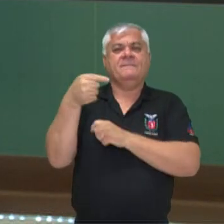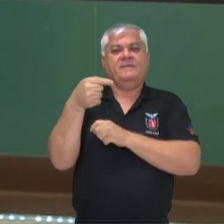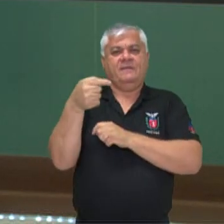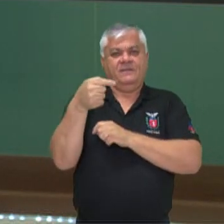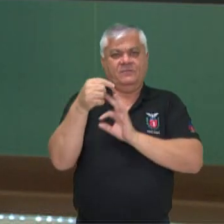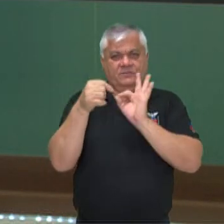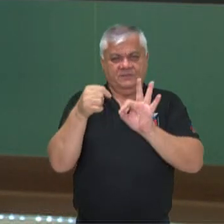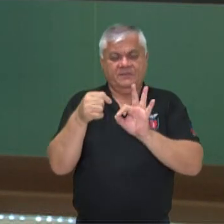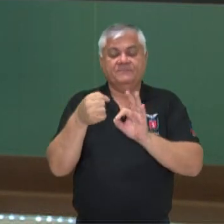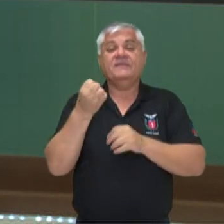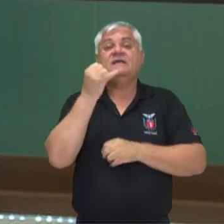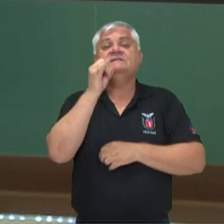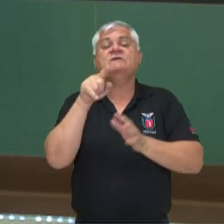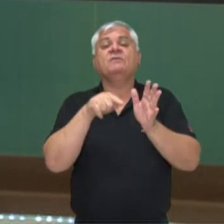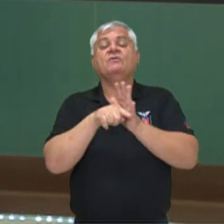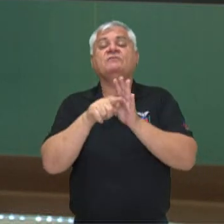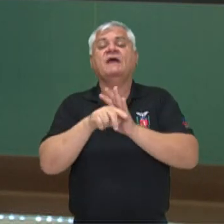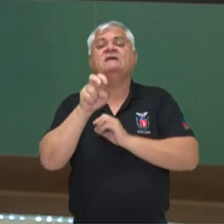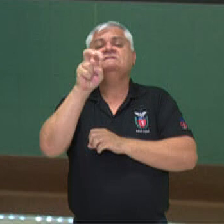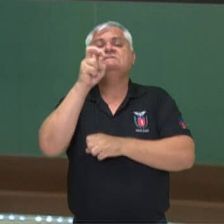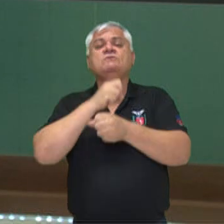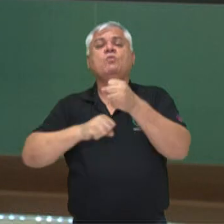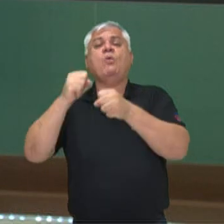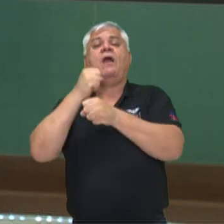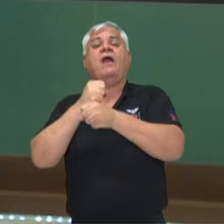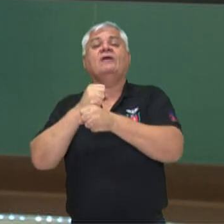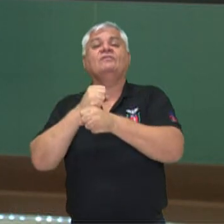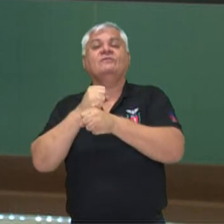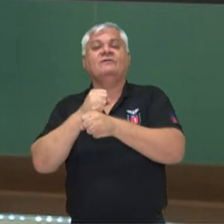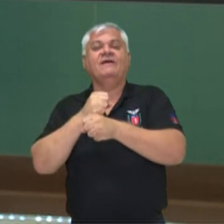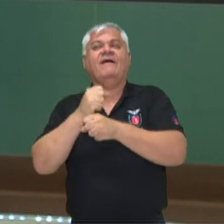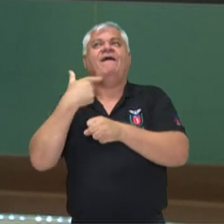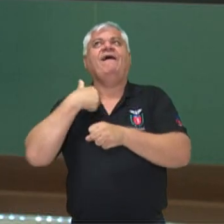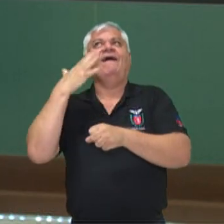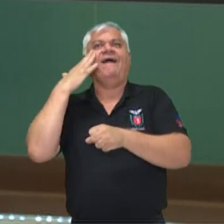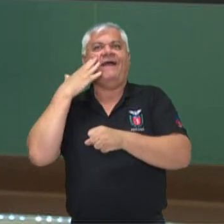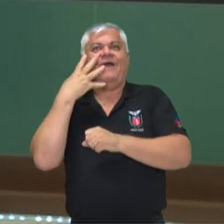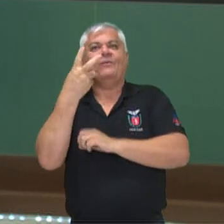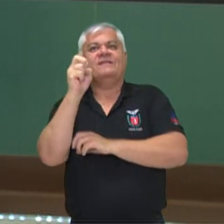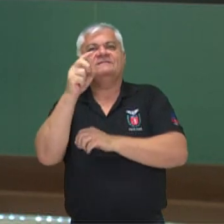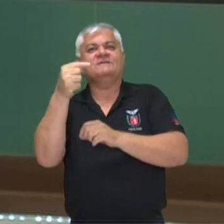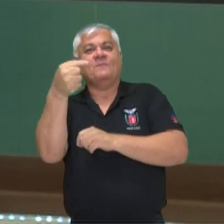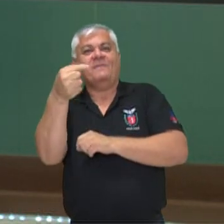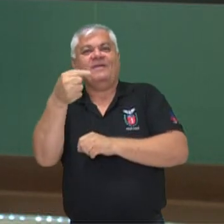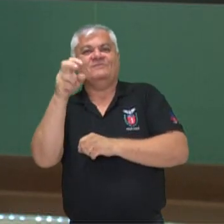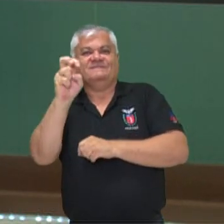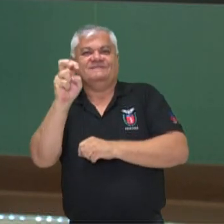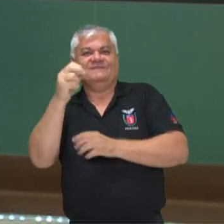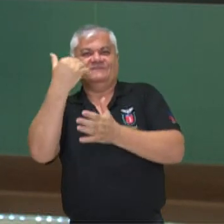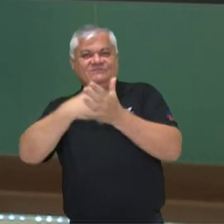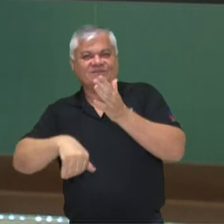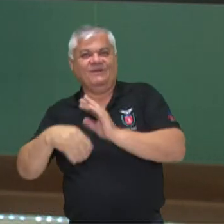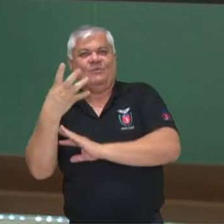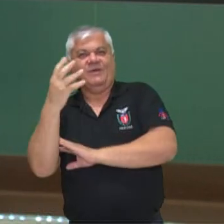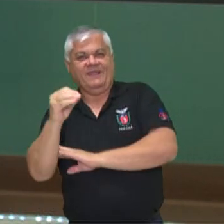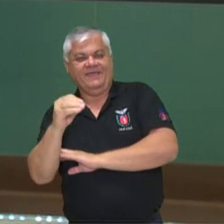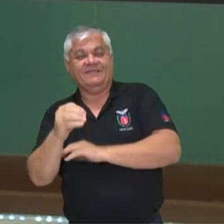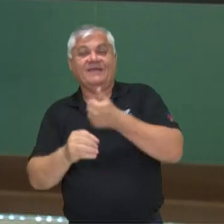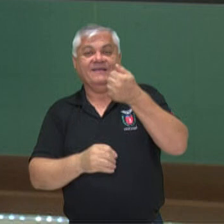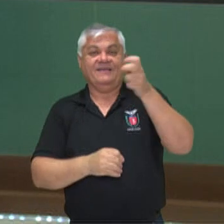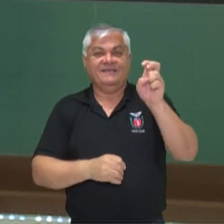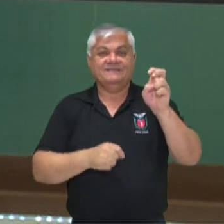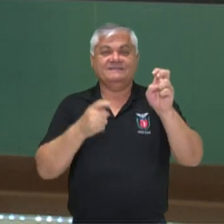Se eu perguntasse para você, há 5 anos atrás, qual era a idade deles? Você ia fazer 45 menos 5, 40. 15 menos